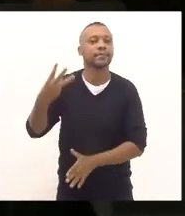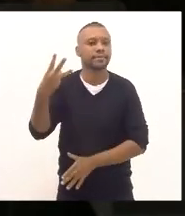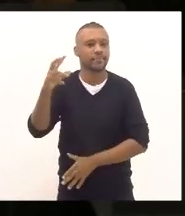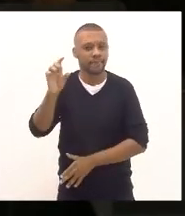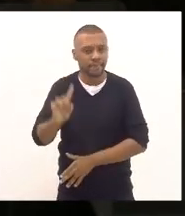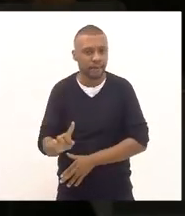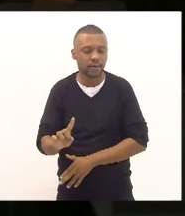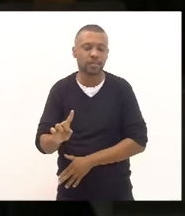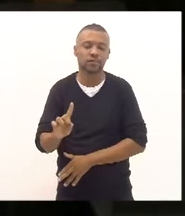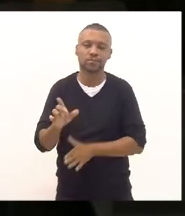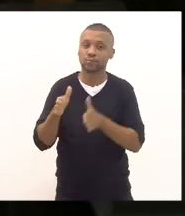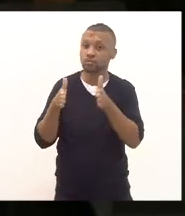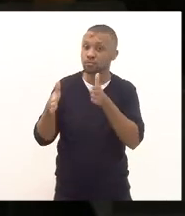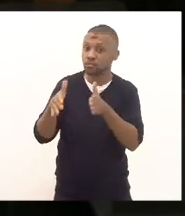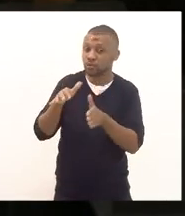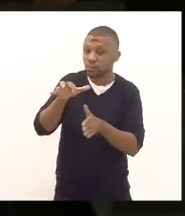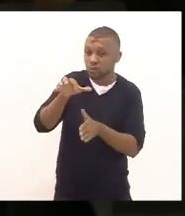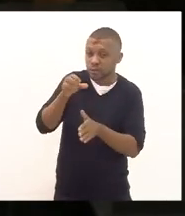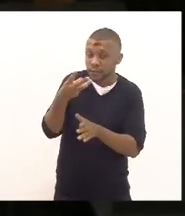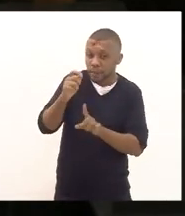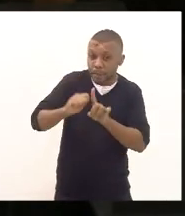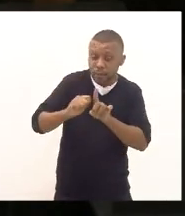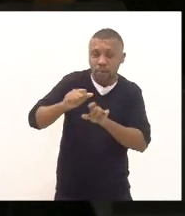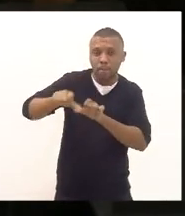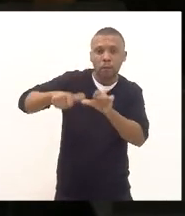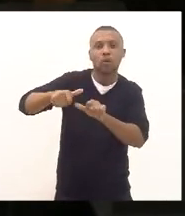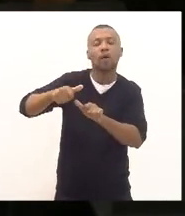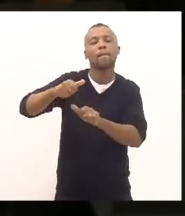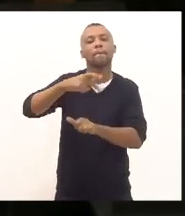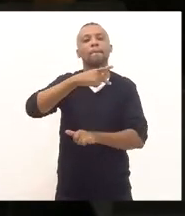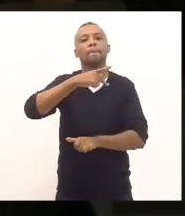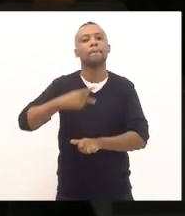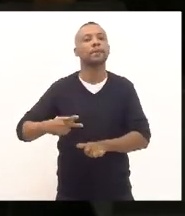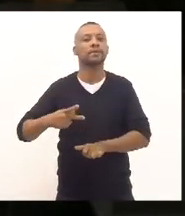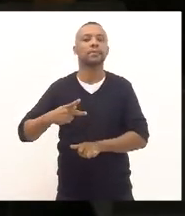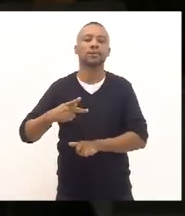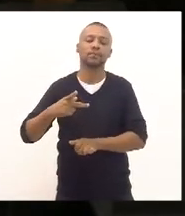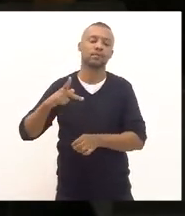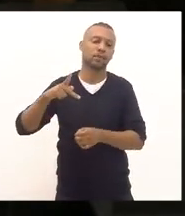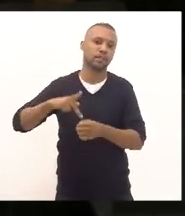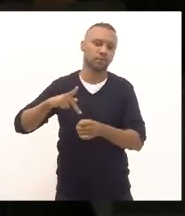mais do que 90 dias o presidente da Petrobrás